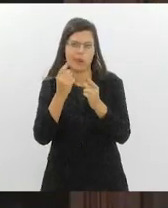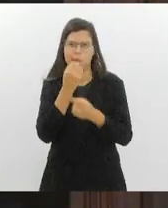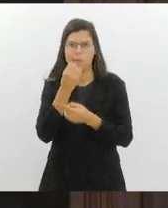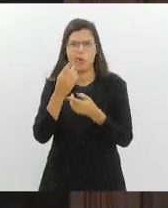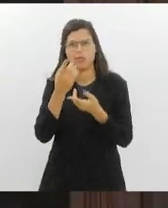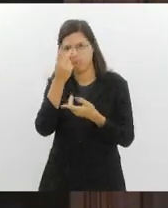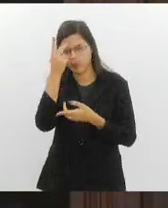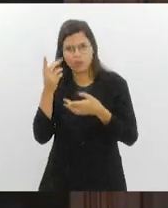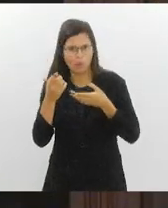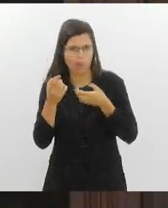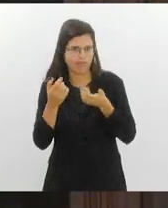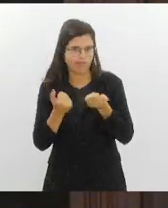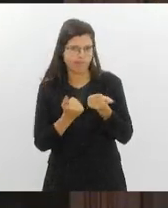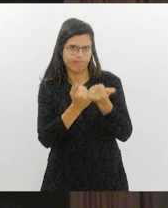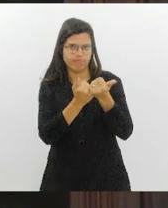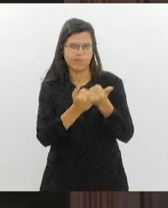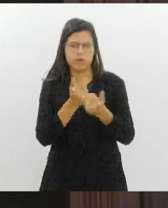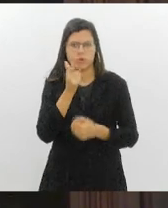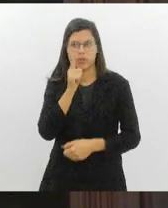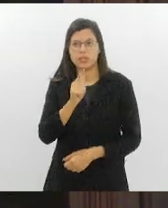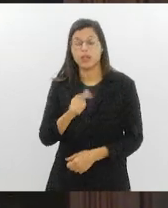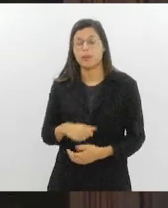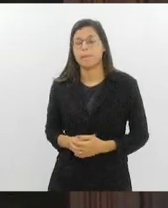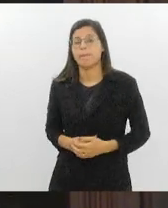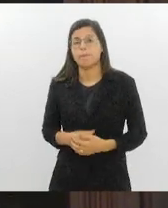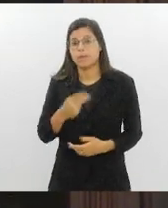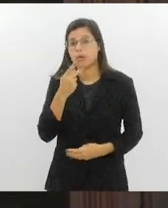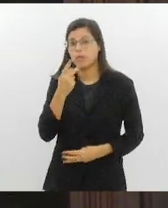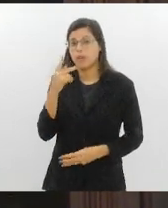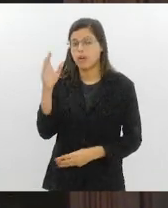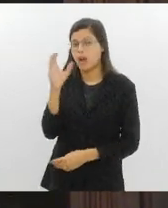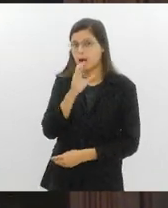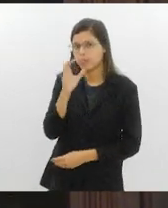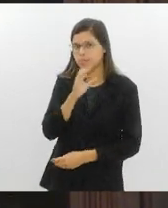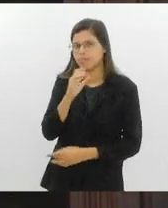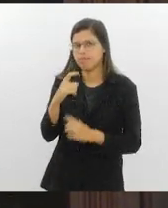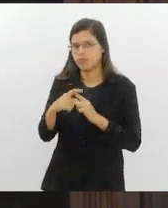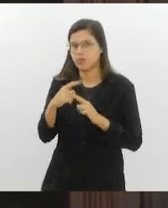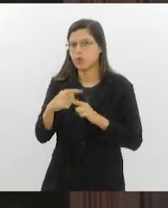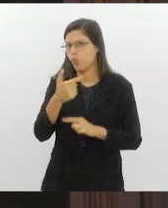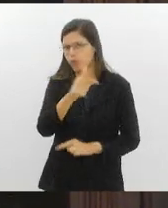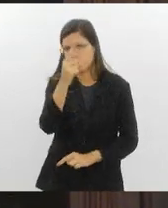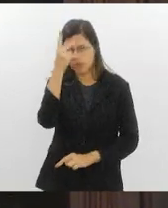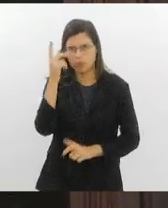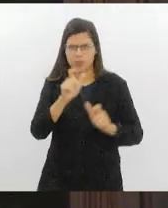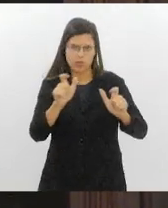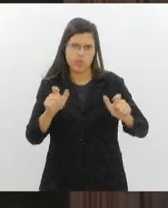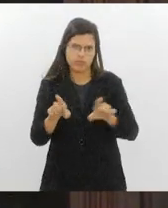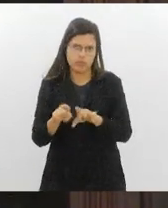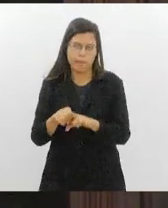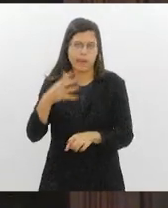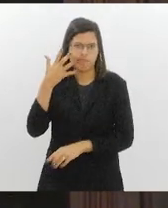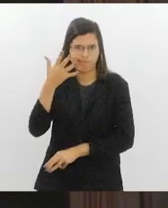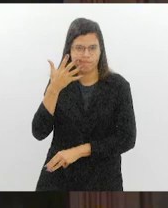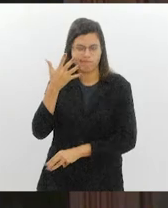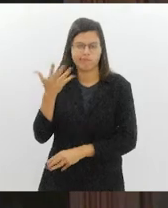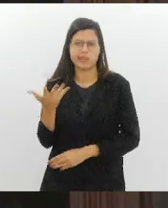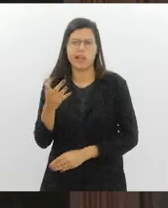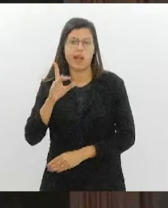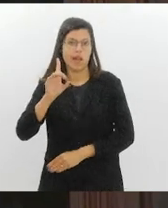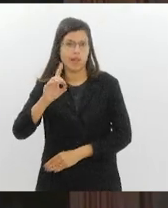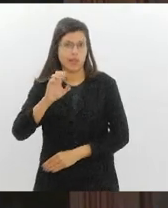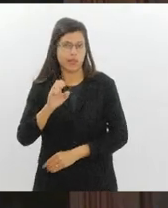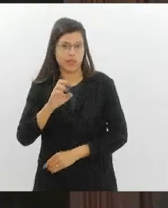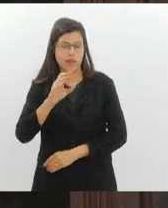assim rapidamente, temos que falar pouquinho, porque muitas pessoas vão falar. A Débora Kohlker é um